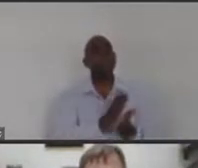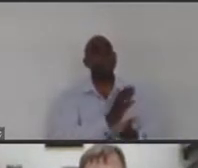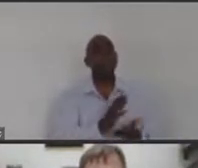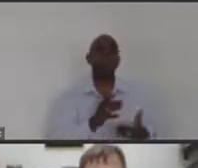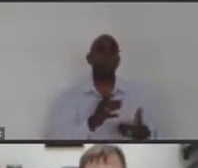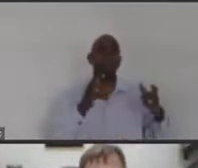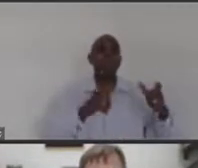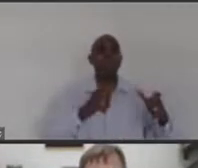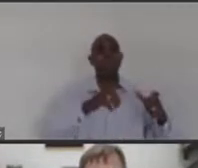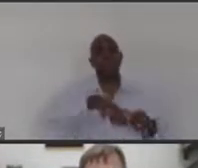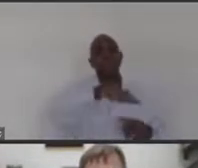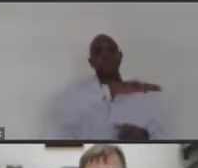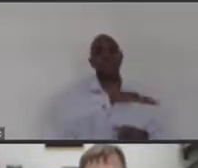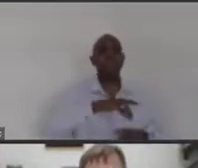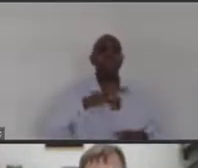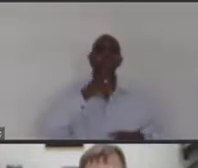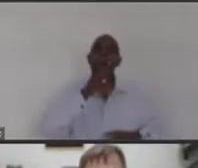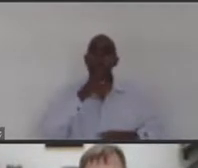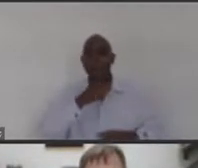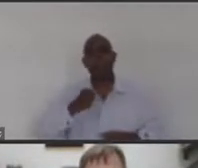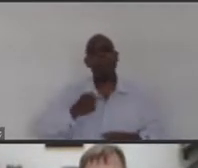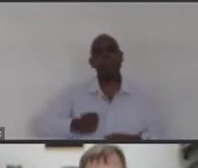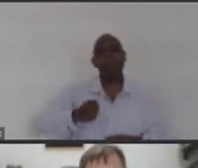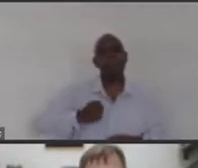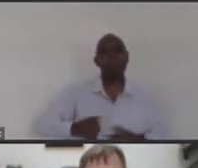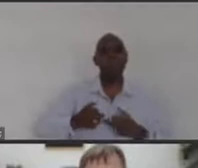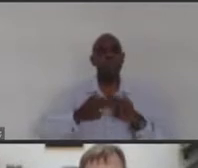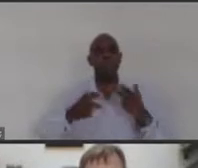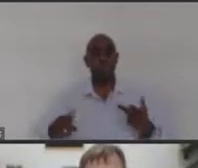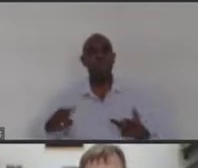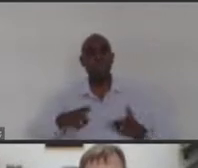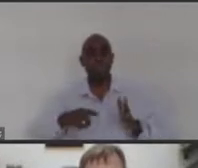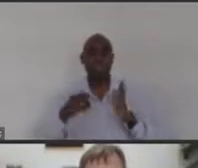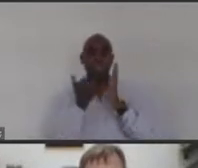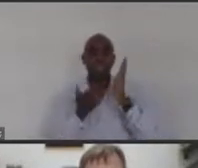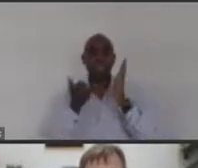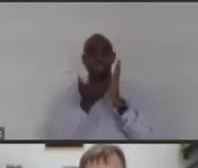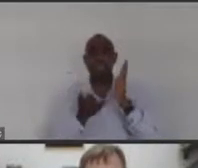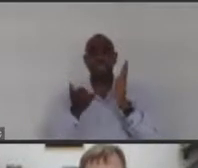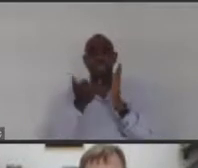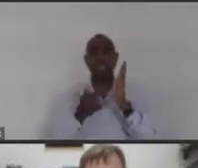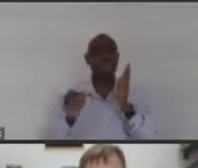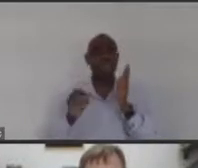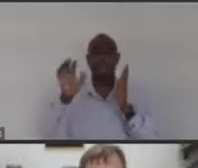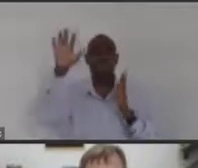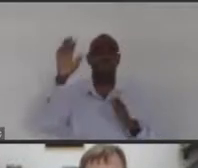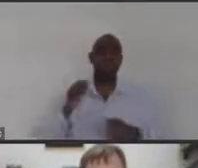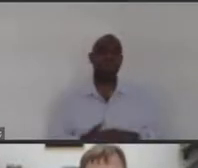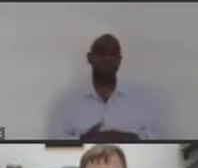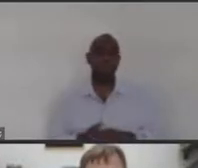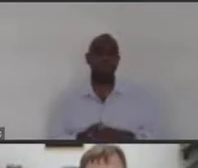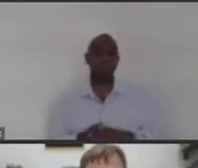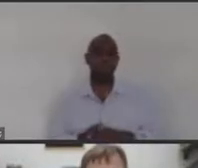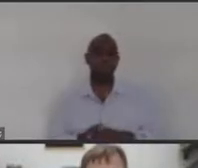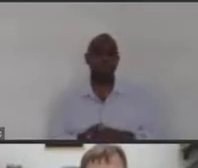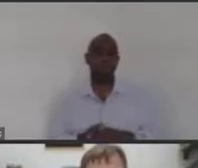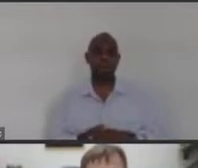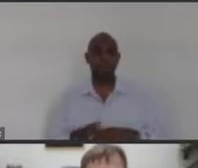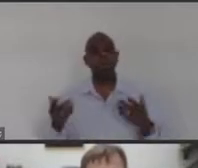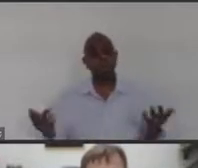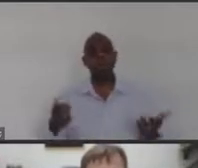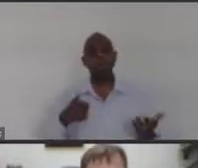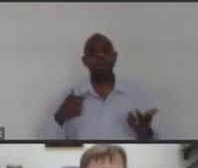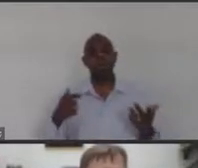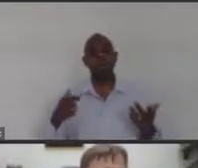de água, de esgoto, sendo cobrado dos moradores umas taxações absurdas. Então, é necessário que a gente olhe para